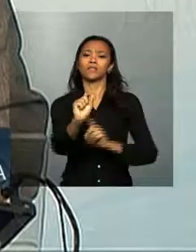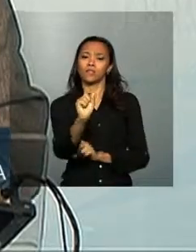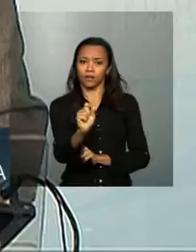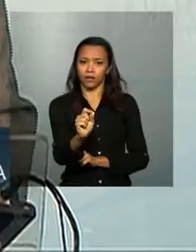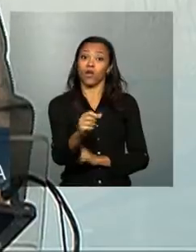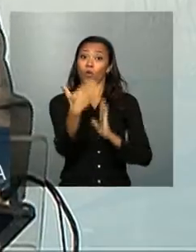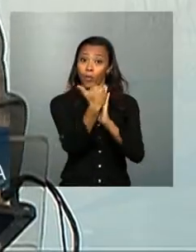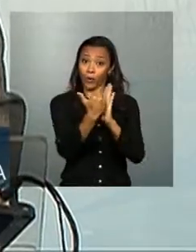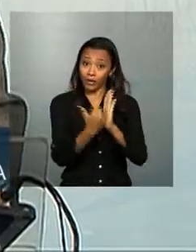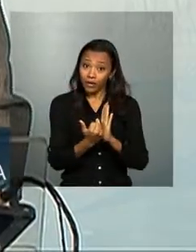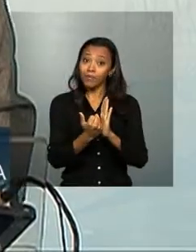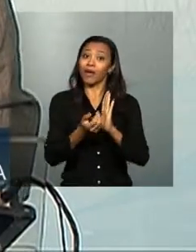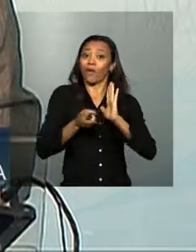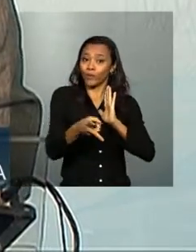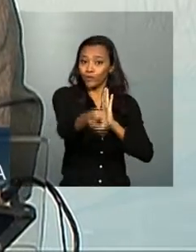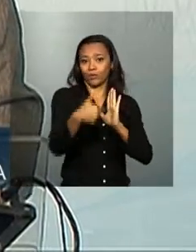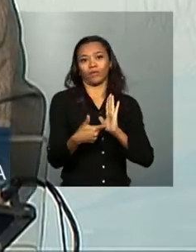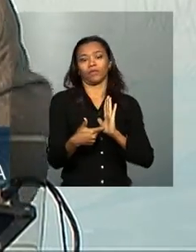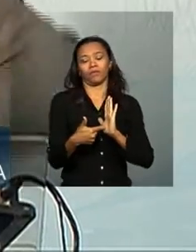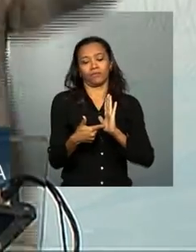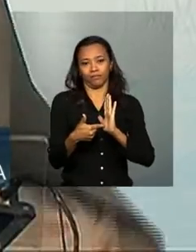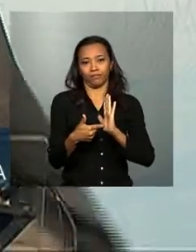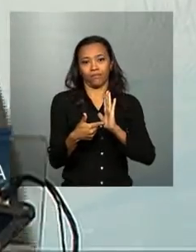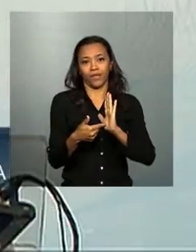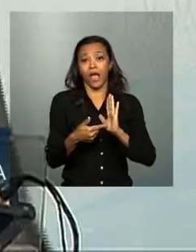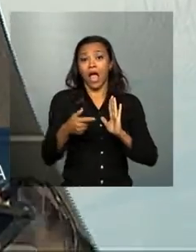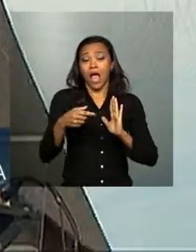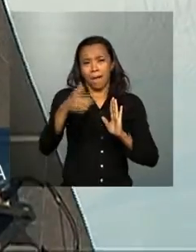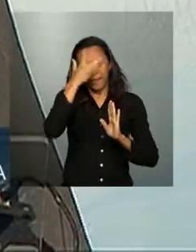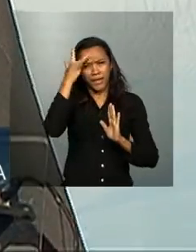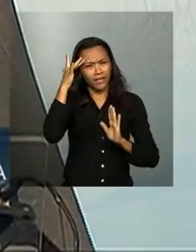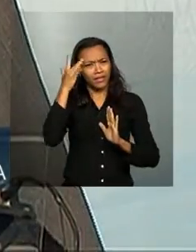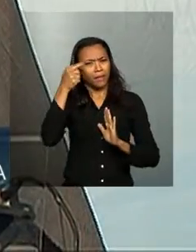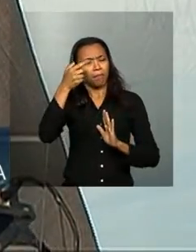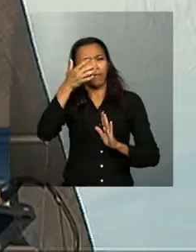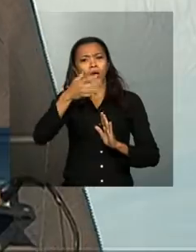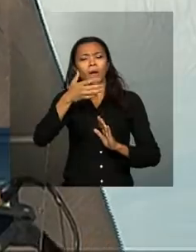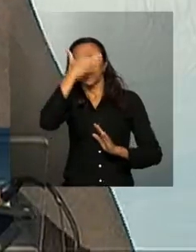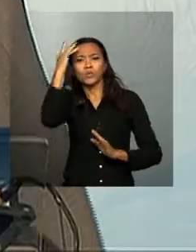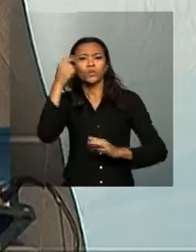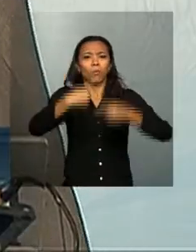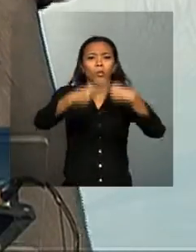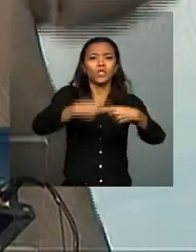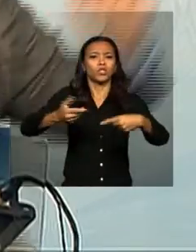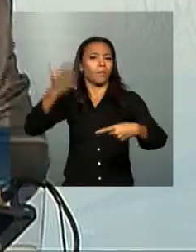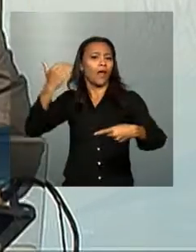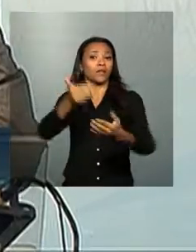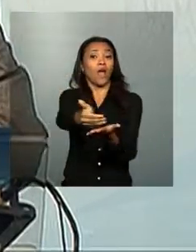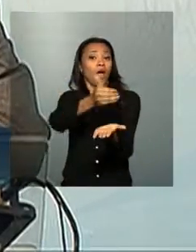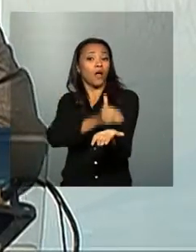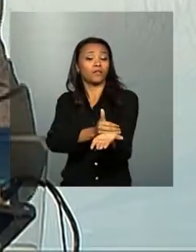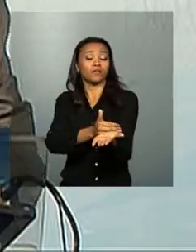programa fique de pé, não é isso? Aqueles políticos das antigas, antes do Lula, antes da